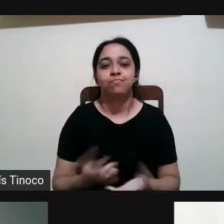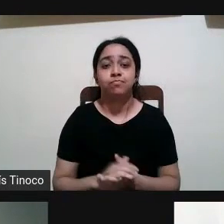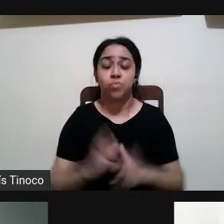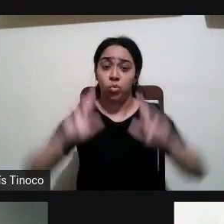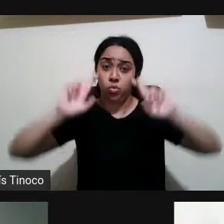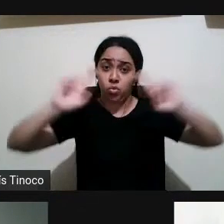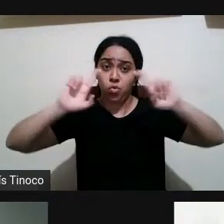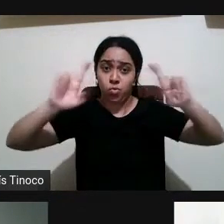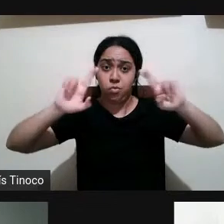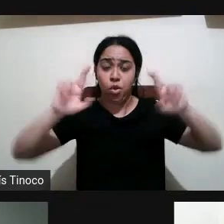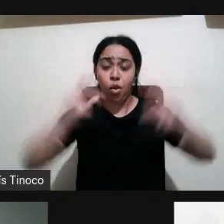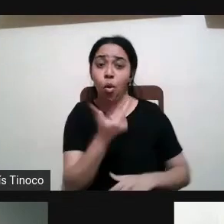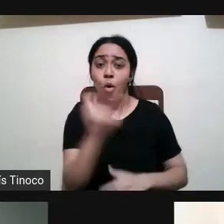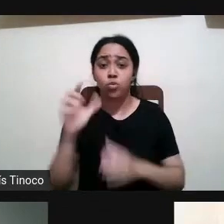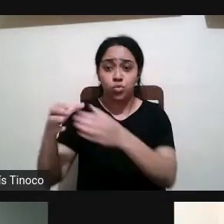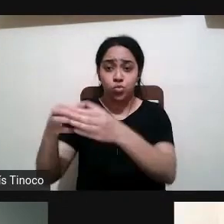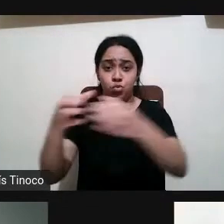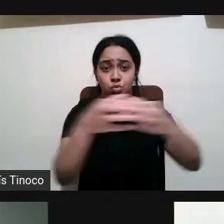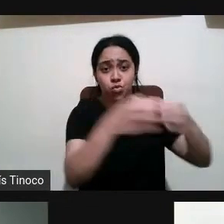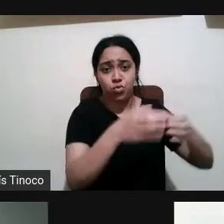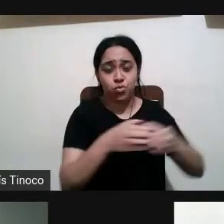que outros grupos de pesquisa,